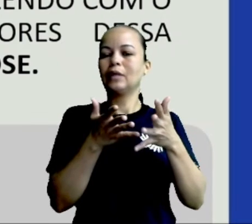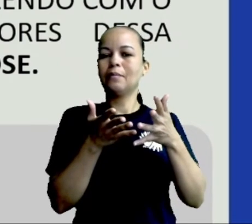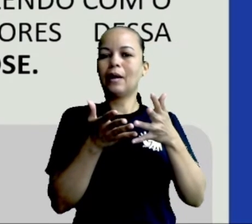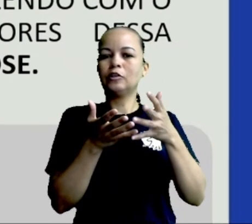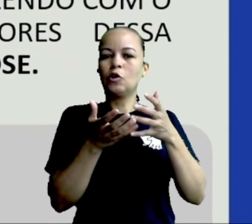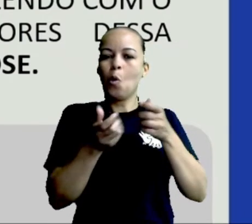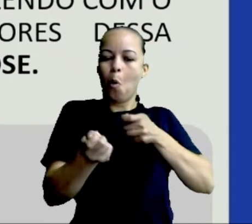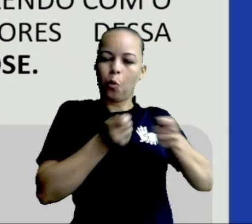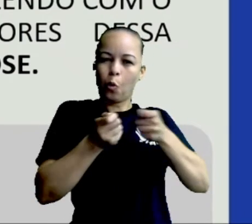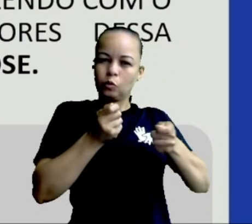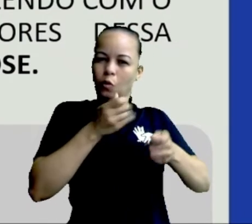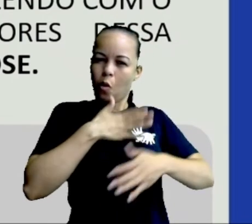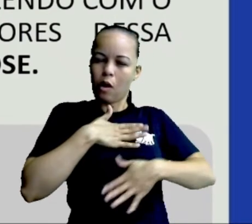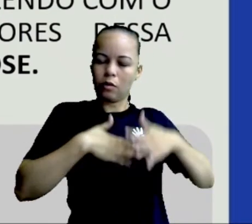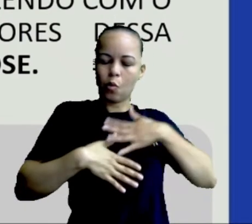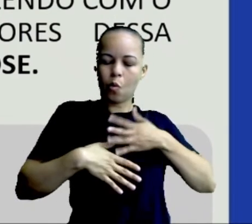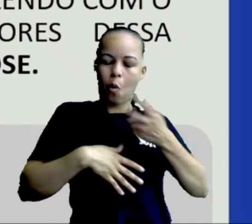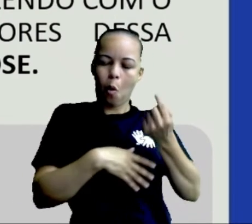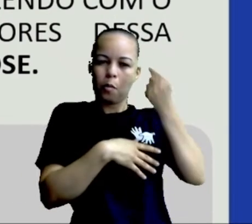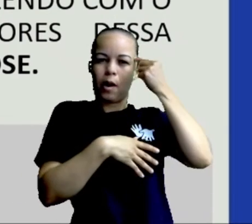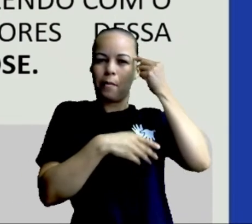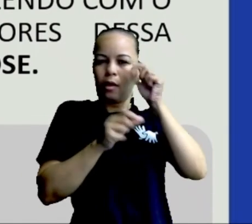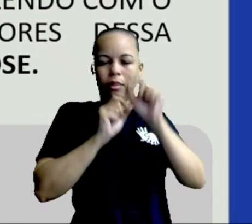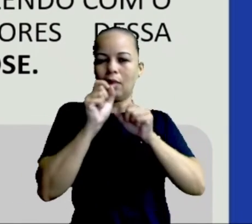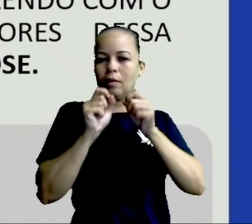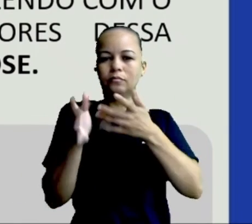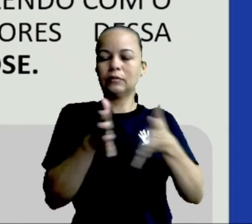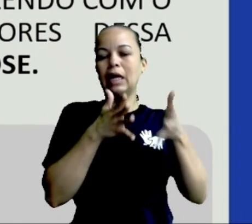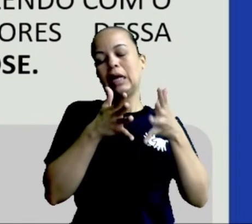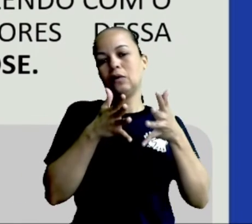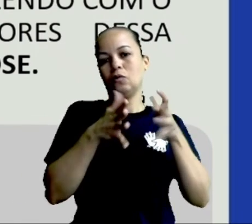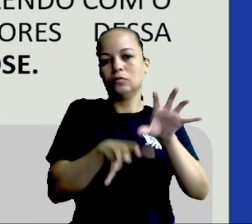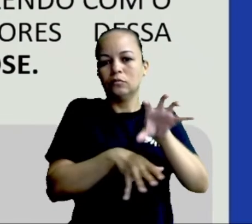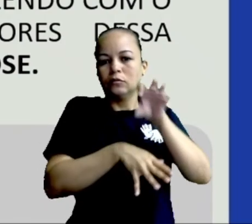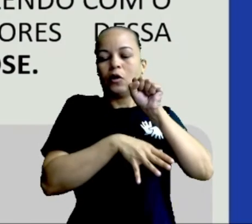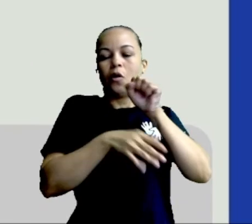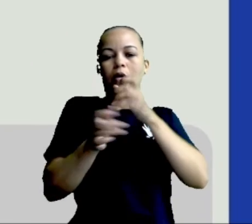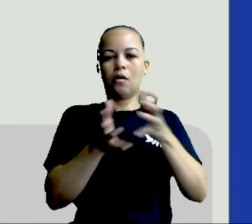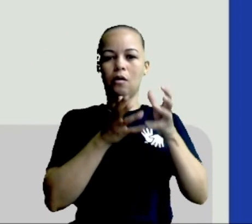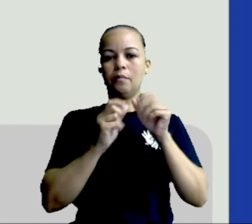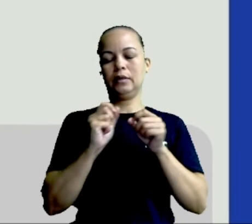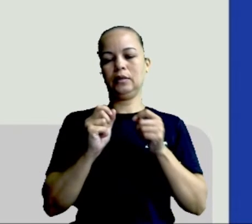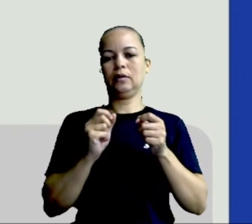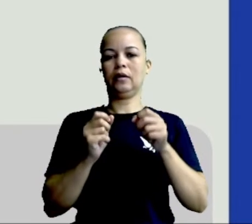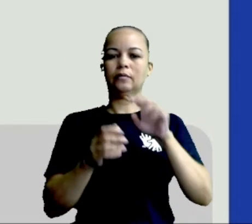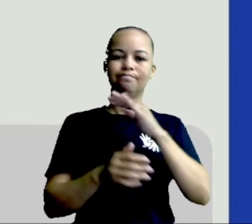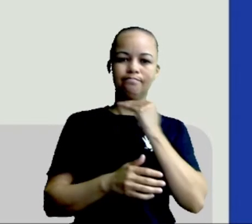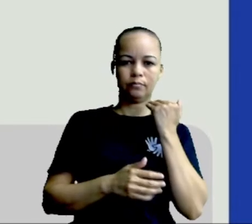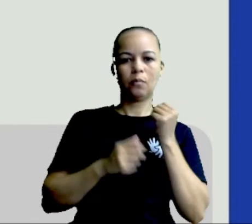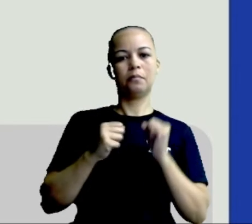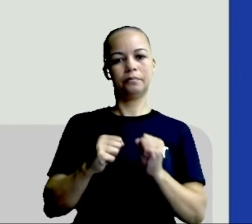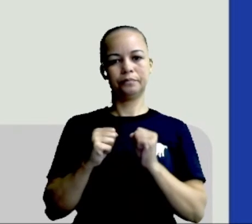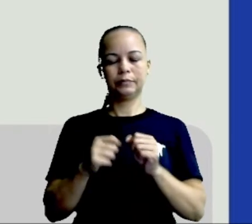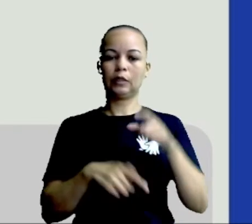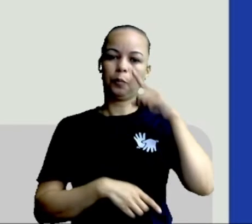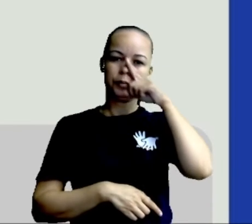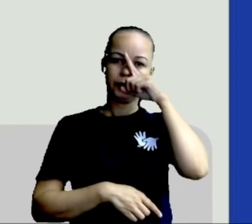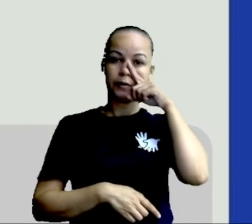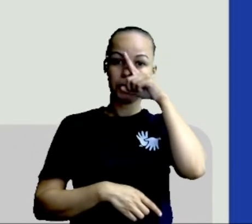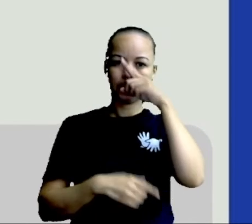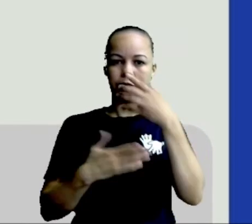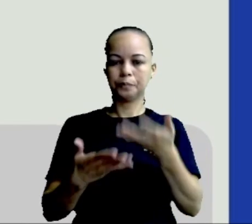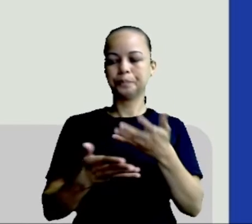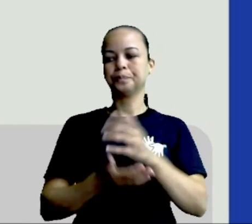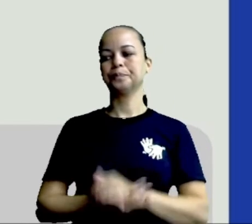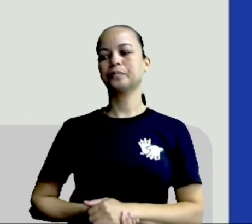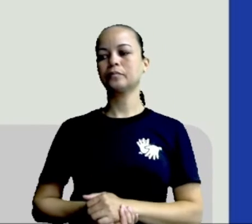nenhum controle sobre si e consome uma grande quantidade que leva aquela pessoa à morte, tá certo? Síndrome